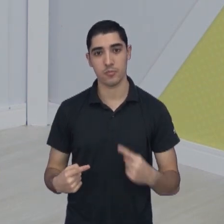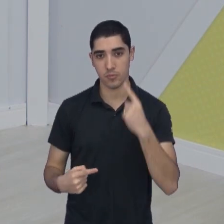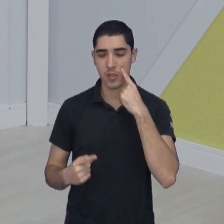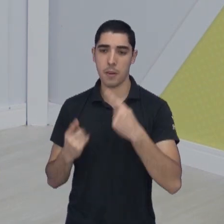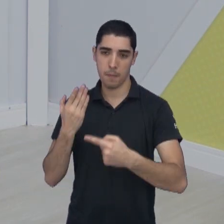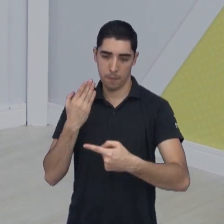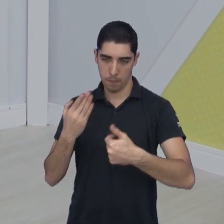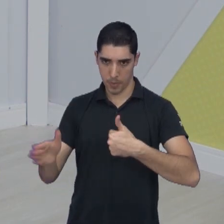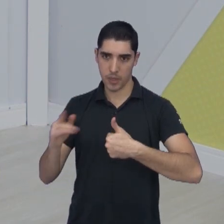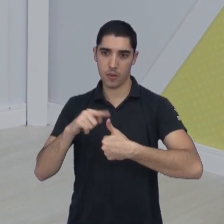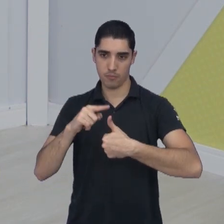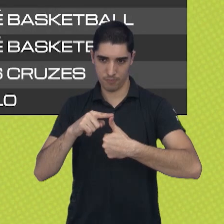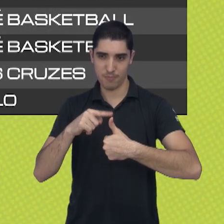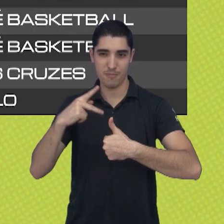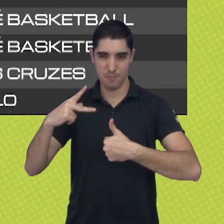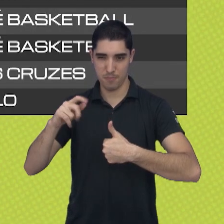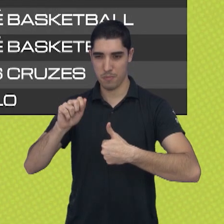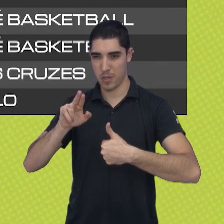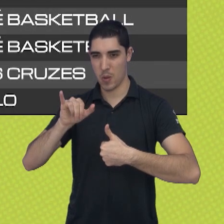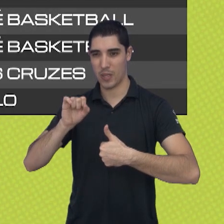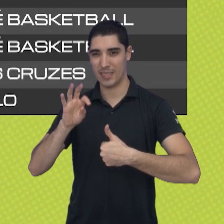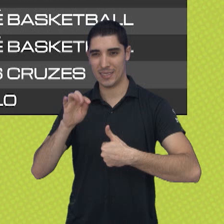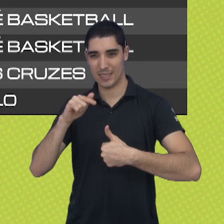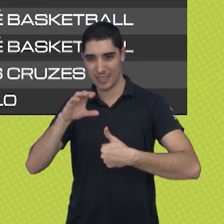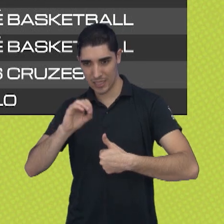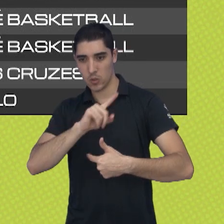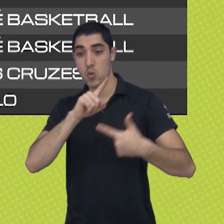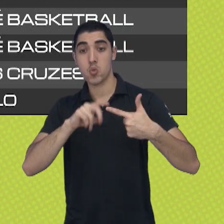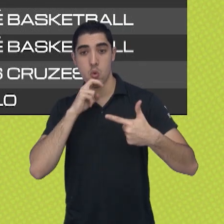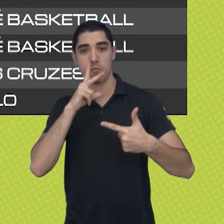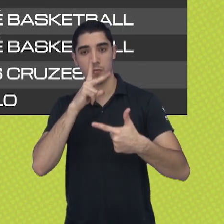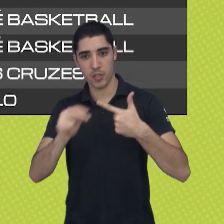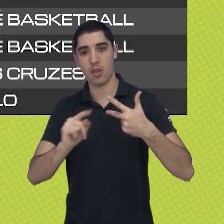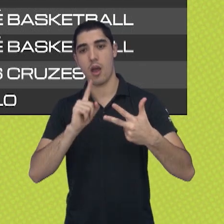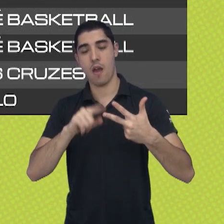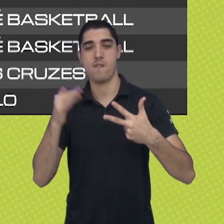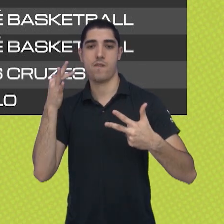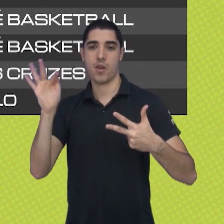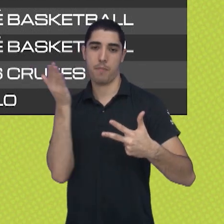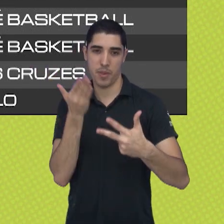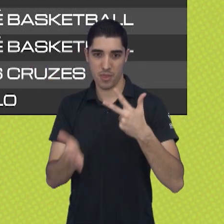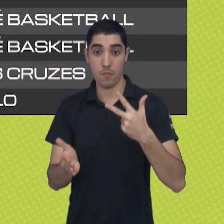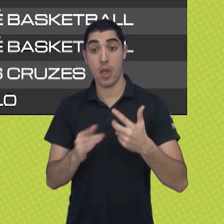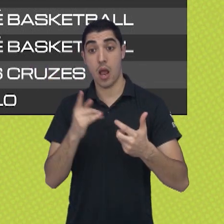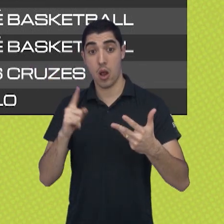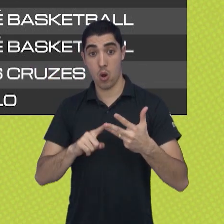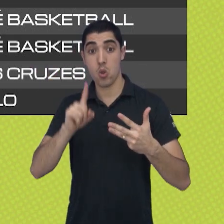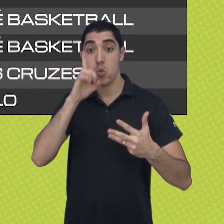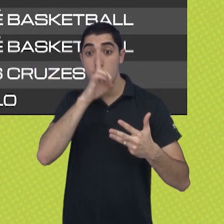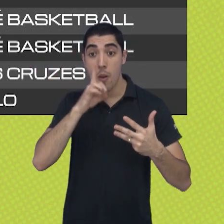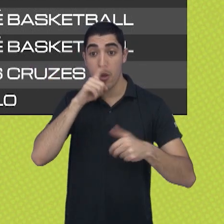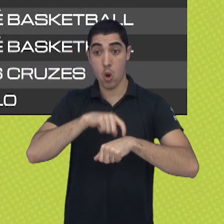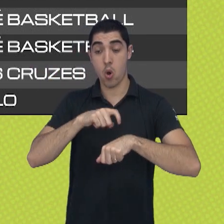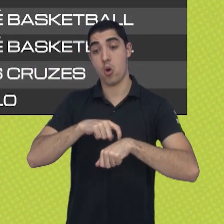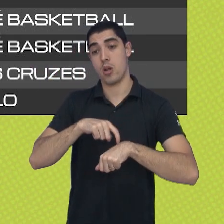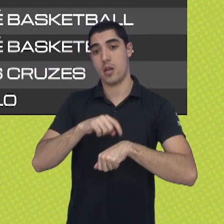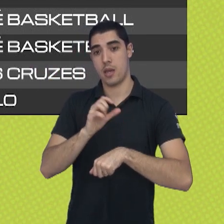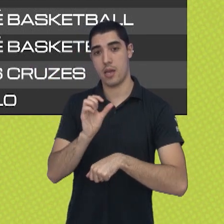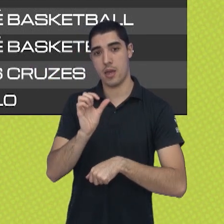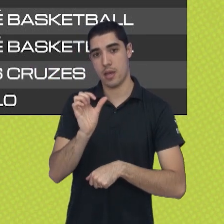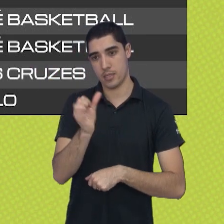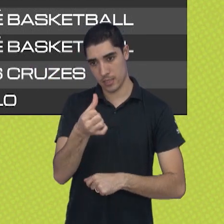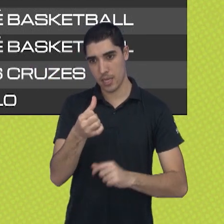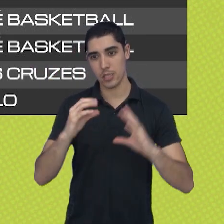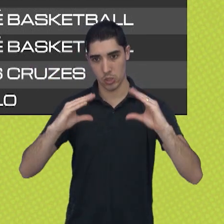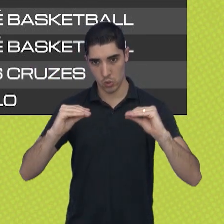com derrota para o Paulistano, ganhou do Liga Sorocabana, perdeu para a Franca. Agora, próximo domingo, 18 horas, na Arena Farmacoa, de ingressos já estão à venda